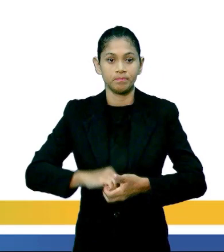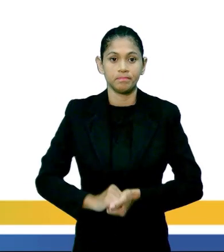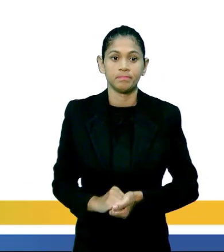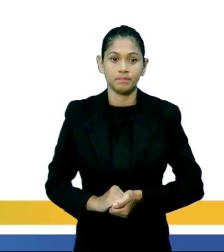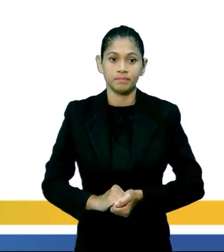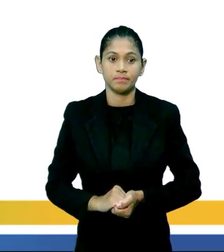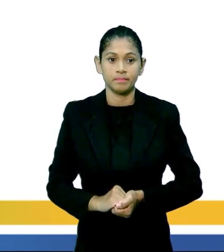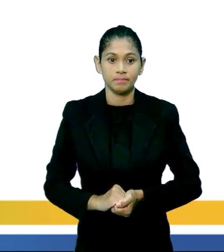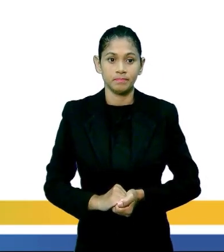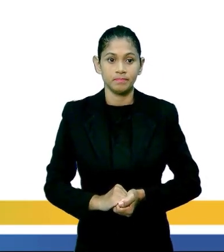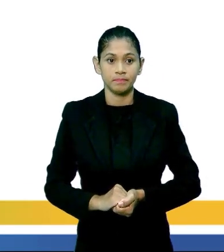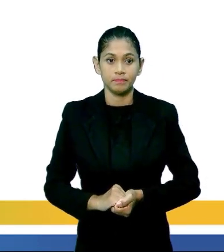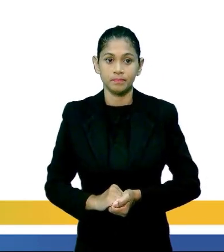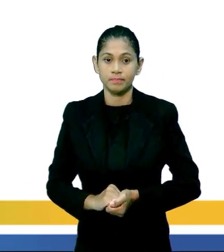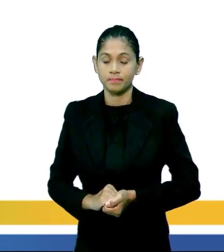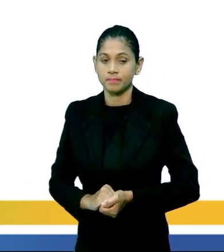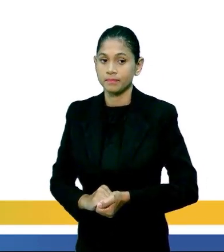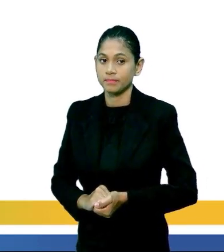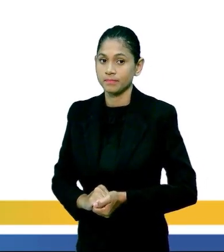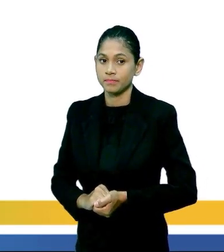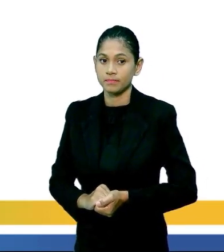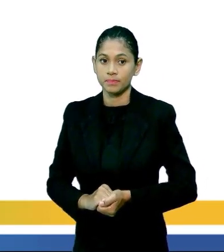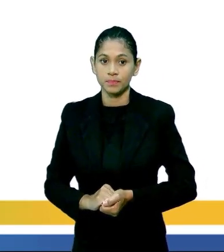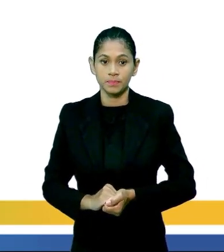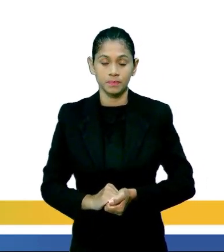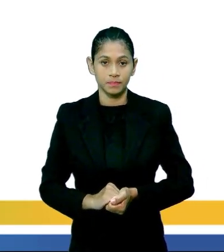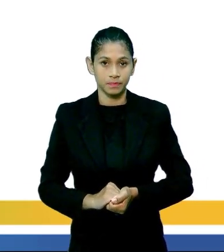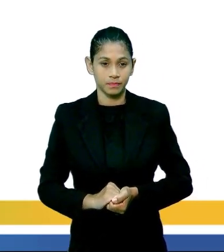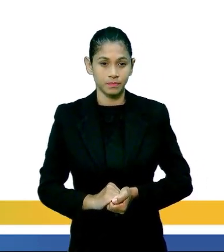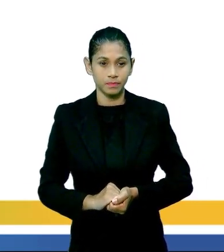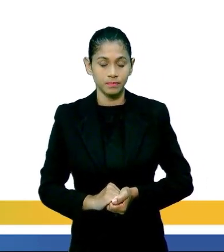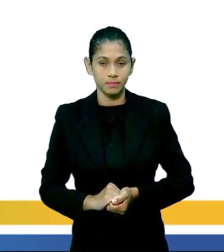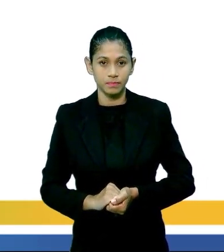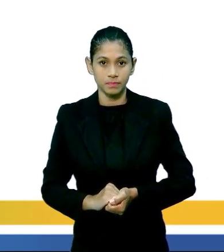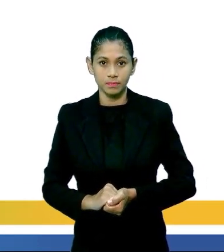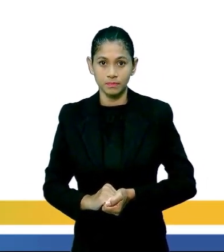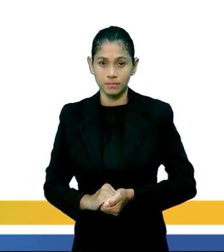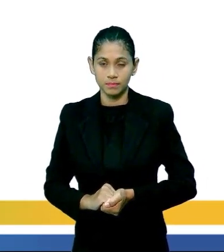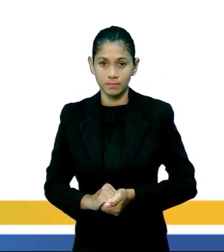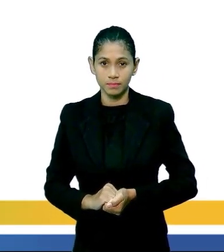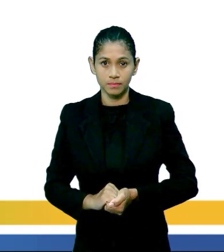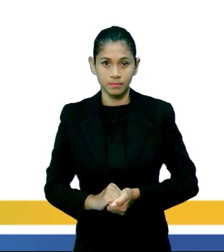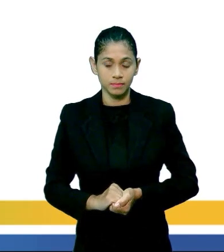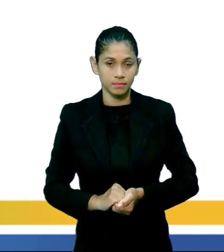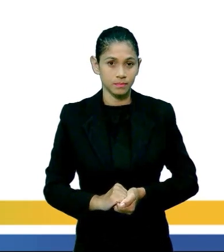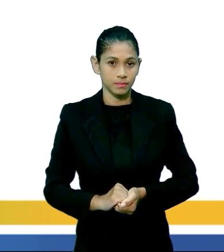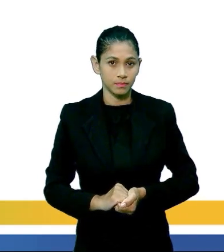velocidade, só que com volume 8 vezes menor, ok?